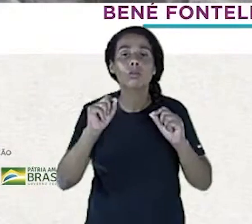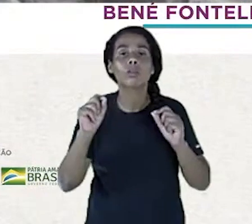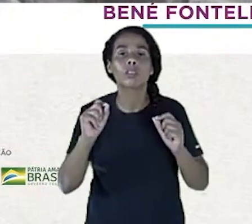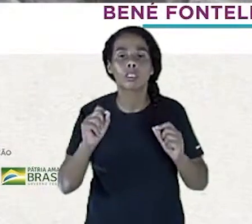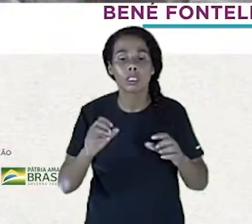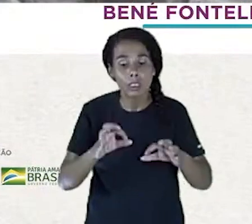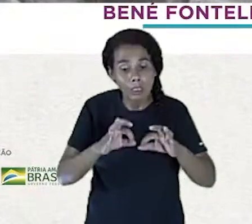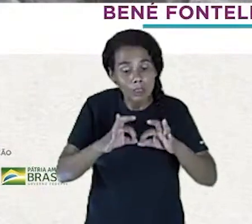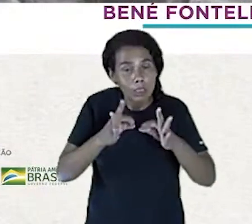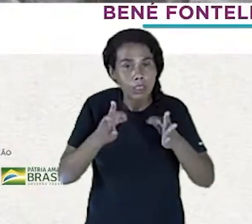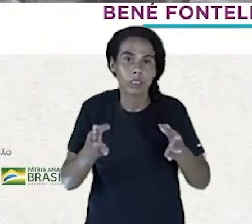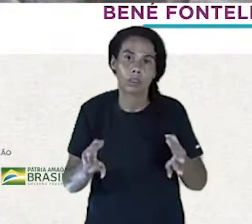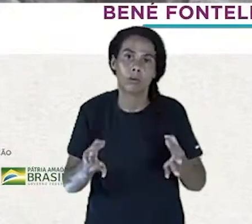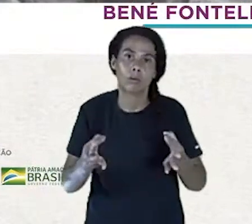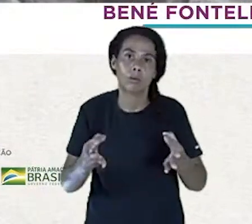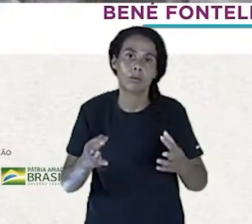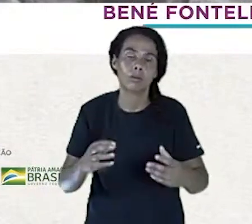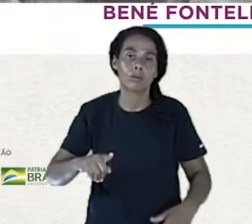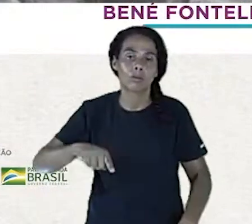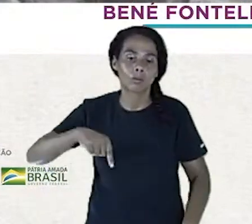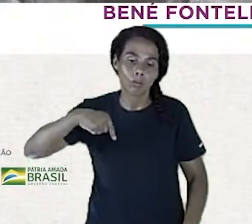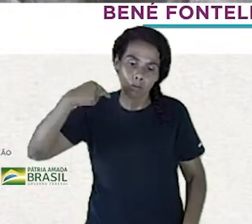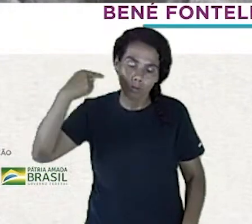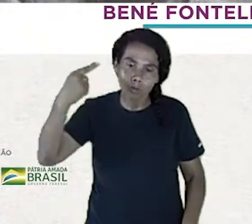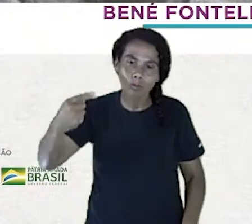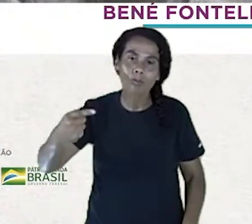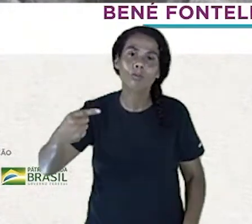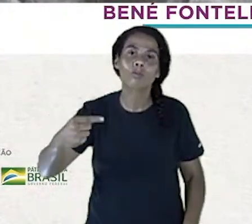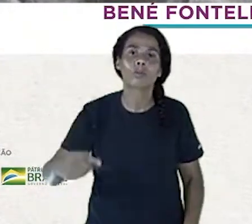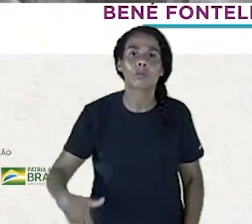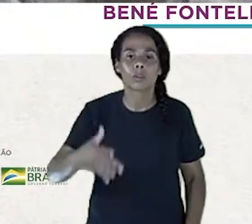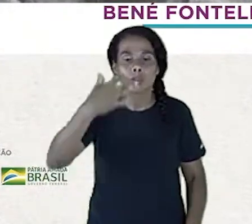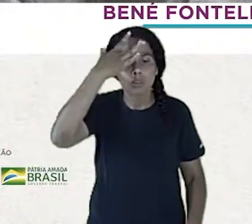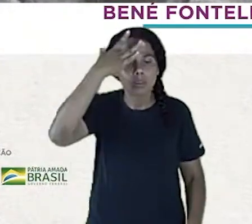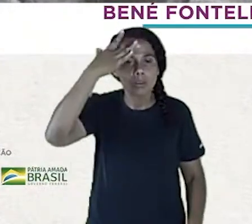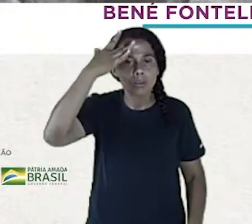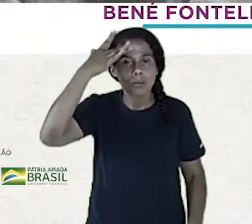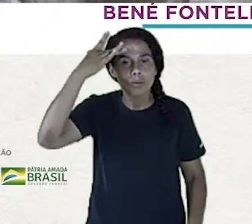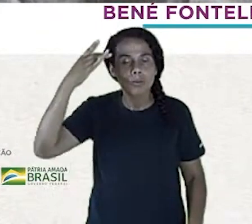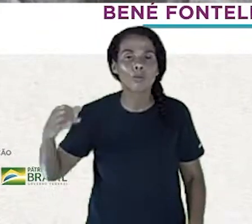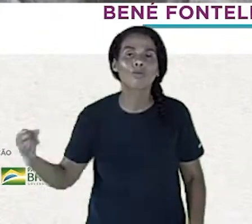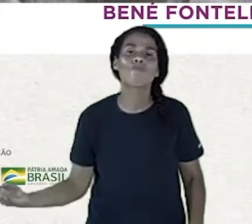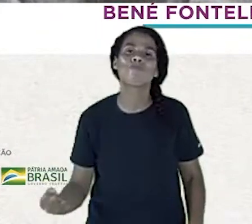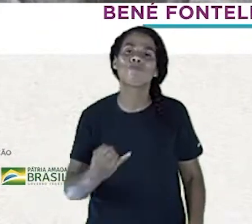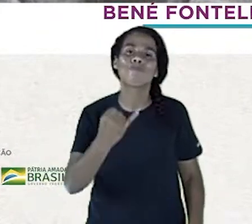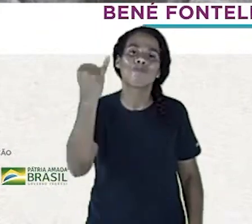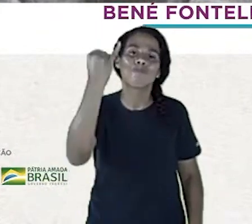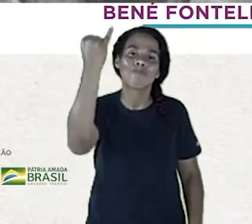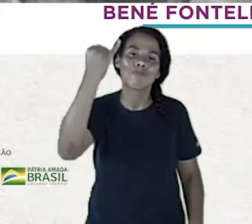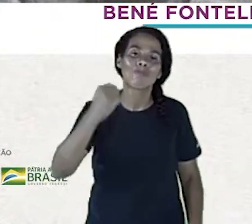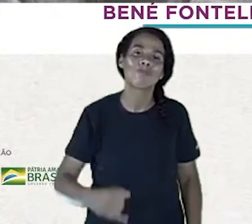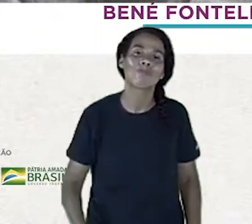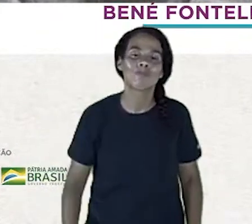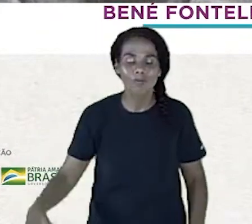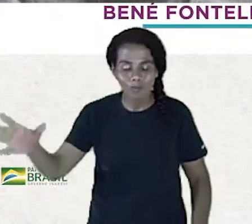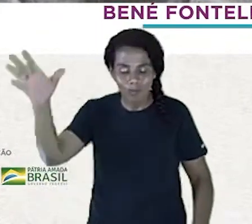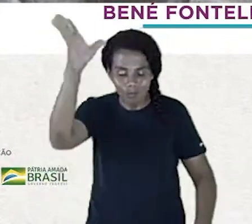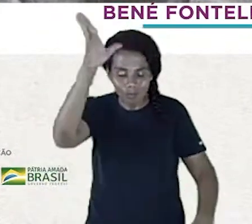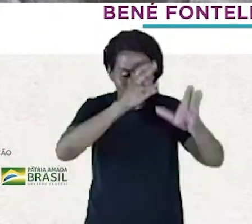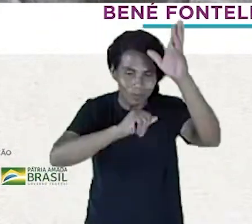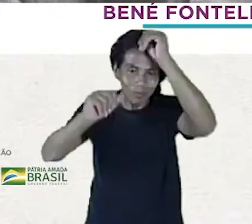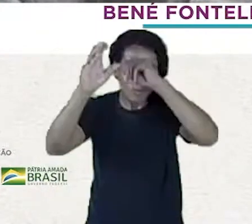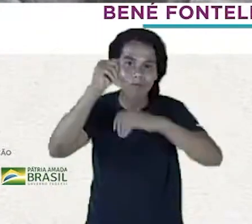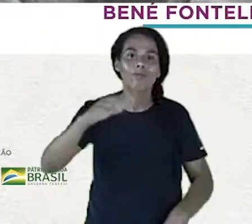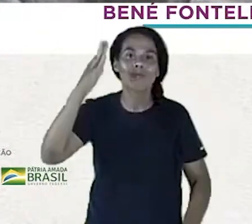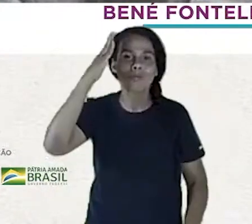velinha que filtrava a borra da sujeira do mundo, enfim, e para que